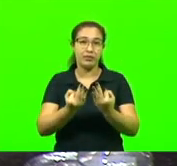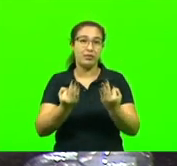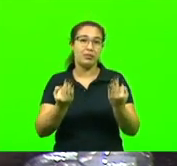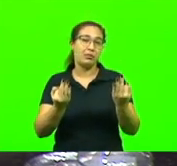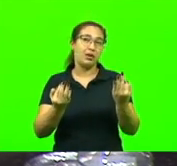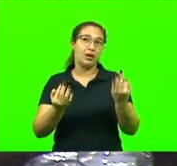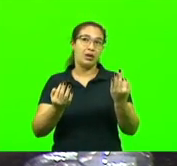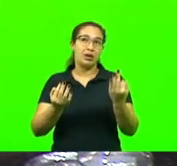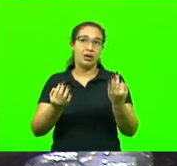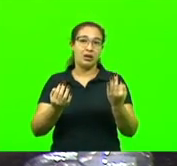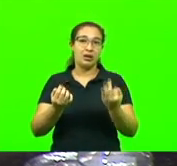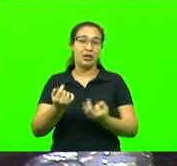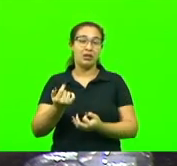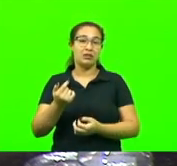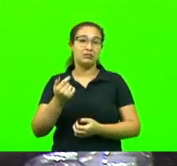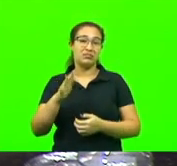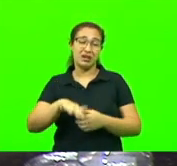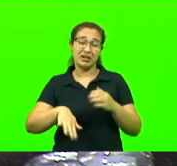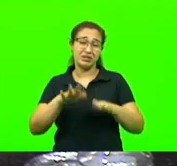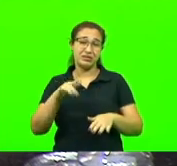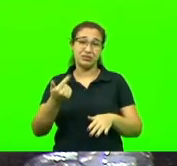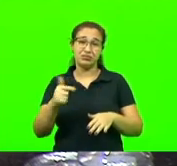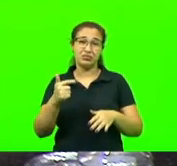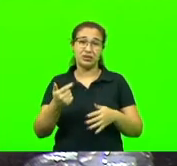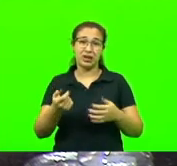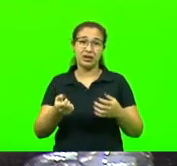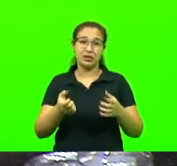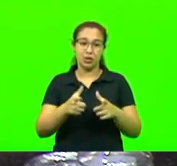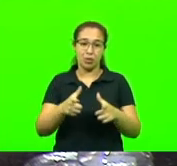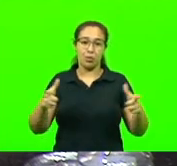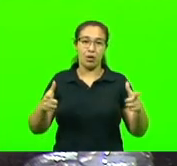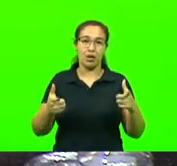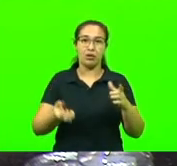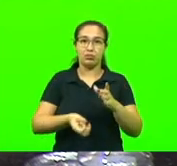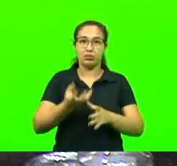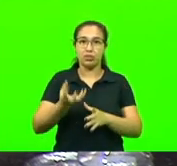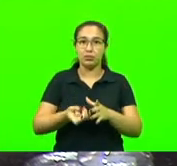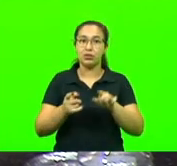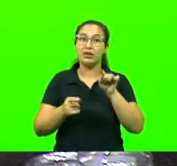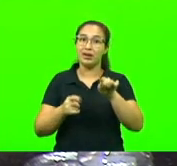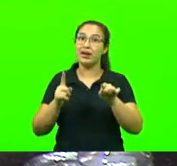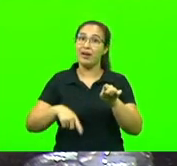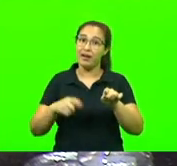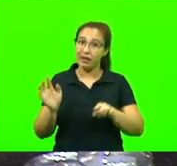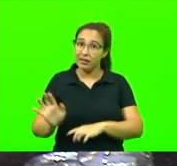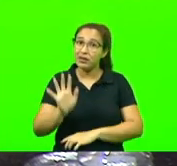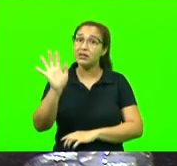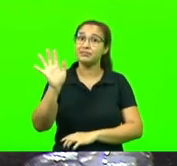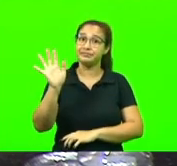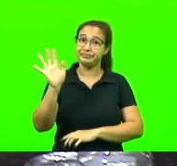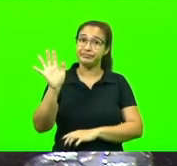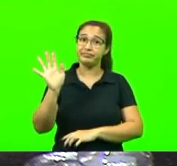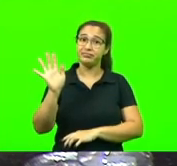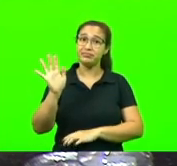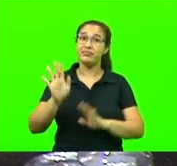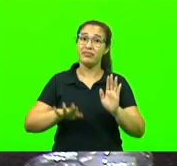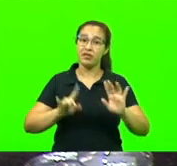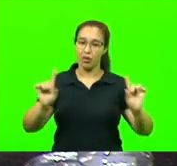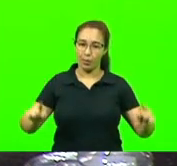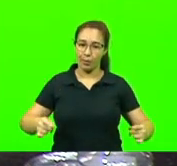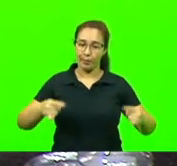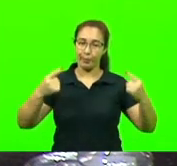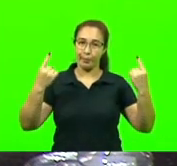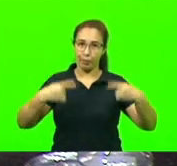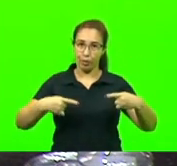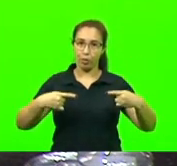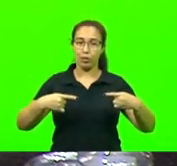grande produção, ela se torna um pouco mais caro, e é difícil para ela concorrer com quem produz muito.